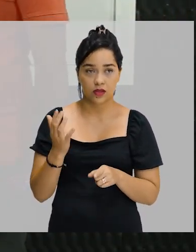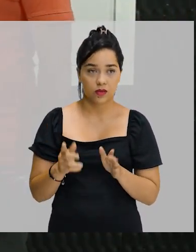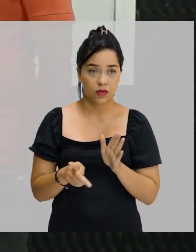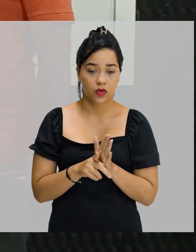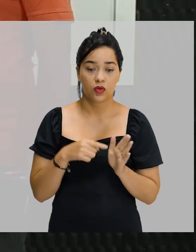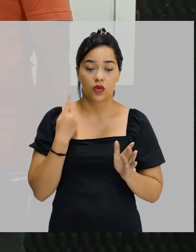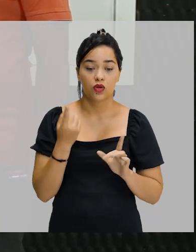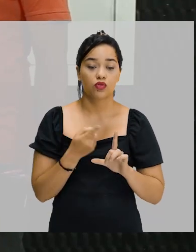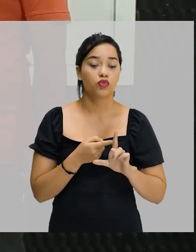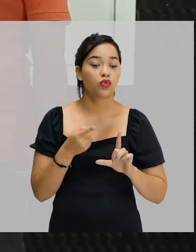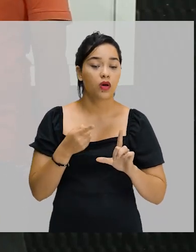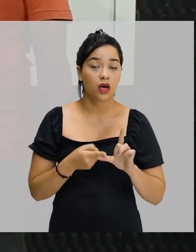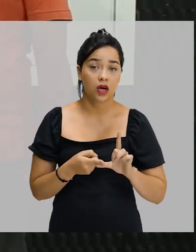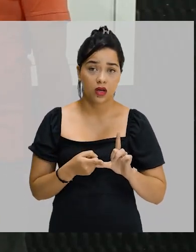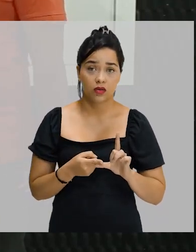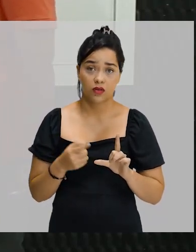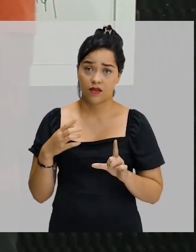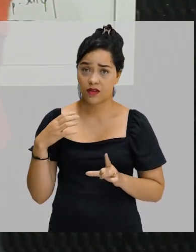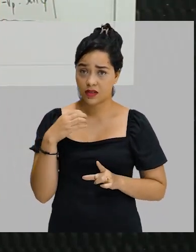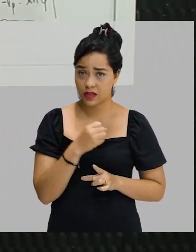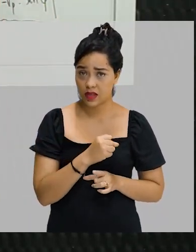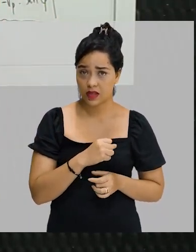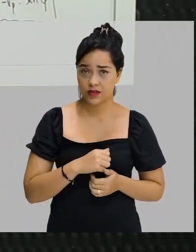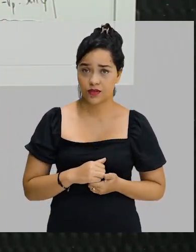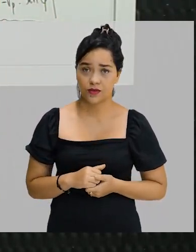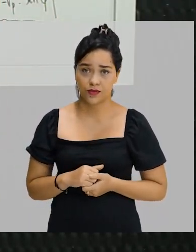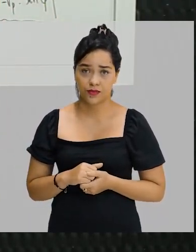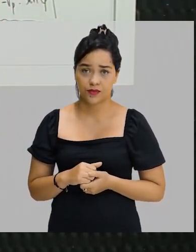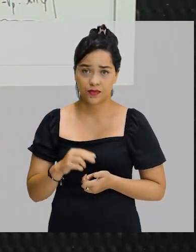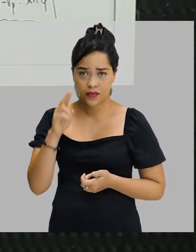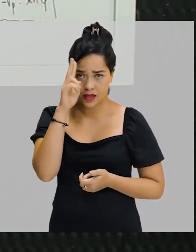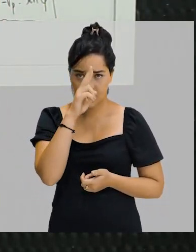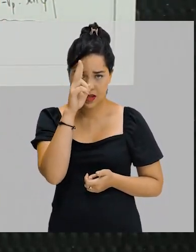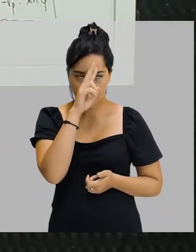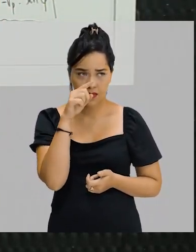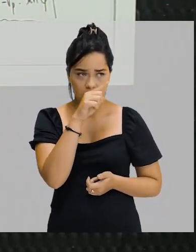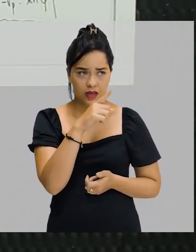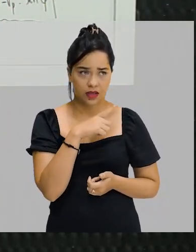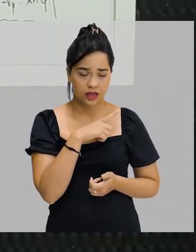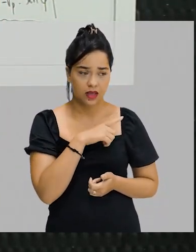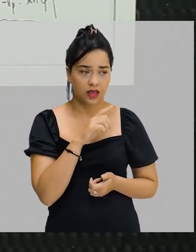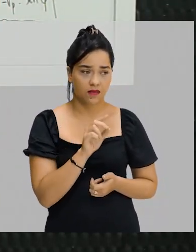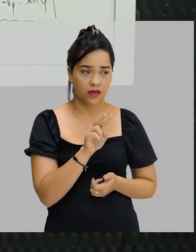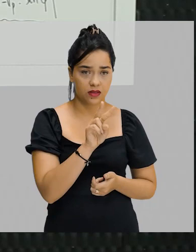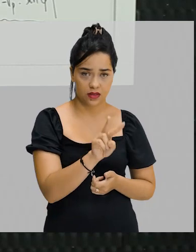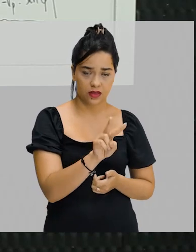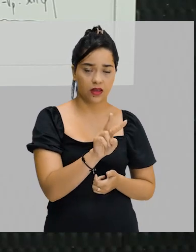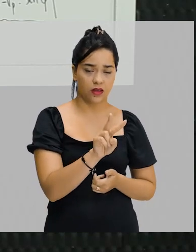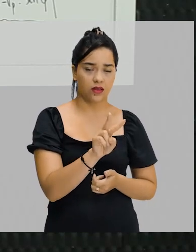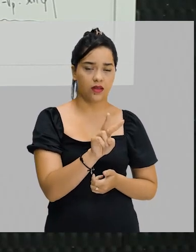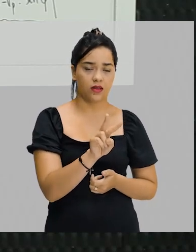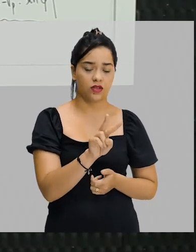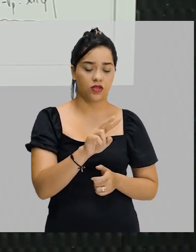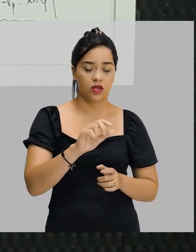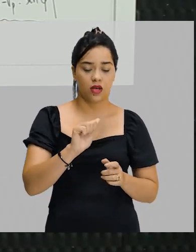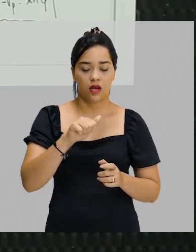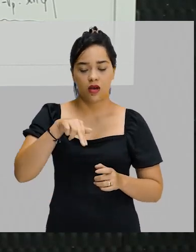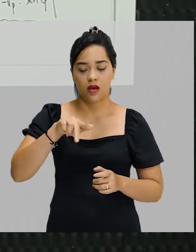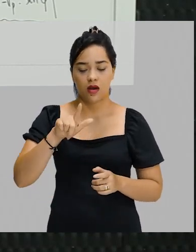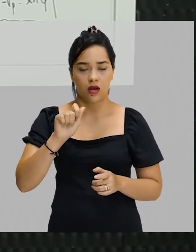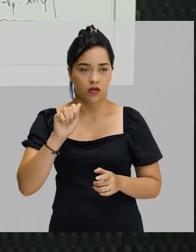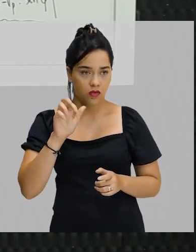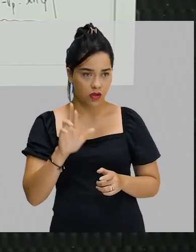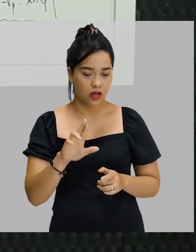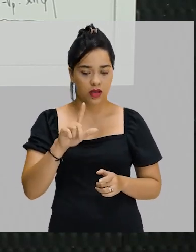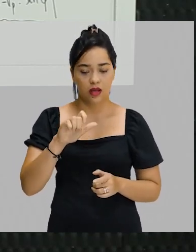o nosso ângulo, né? A velocidade. Lembra da relação que estava aqui? Que velocidade angular,